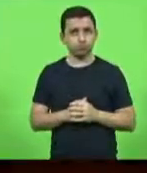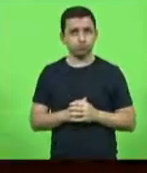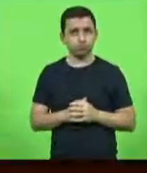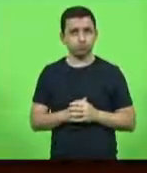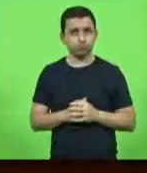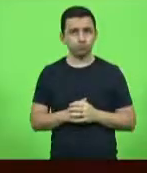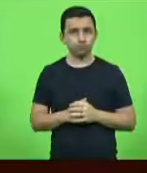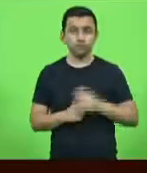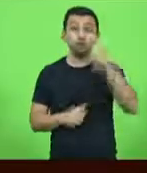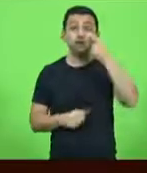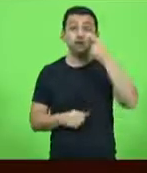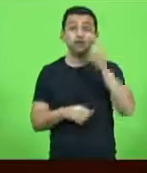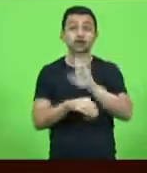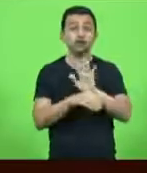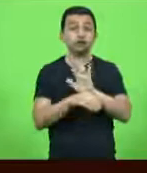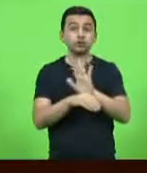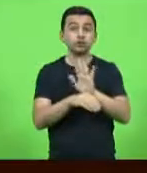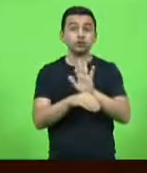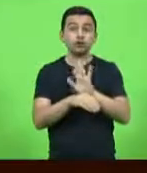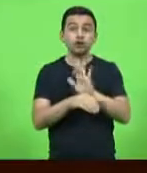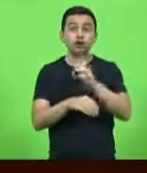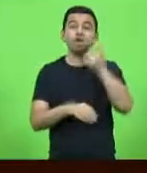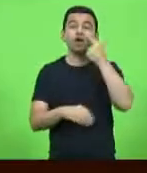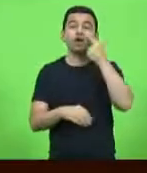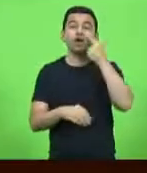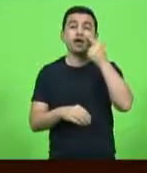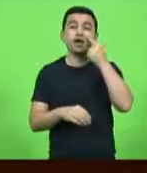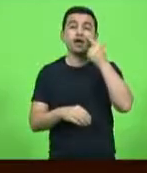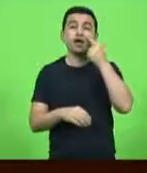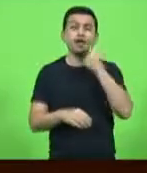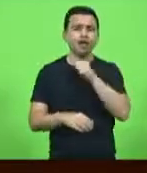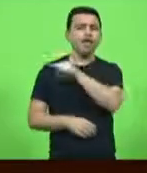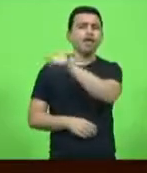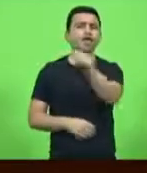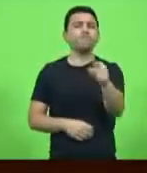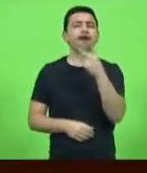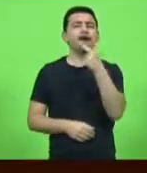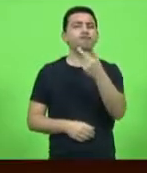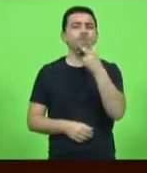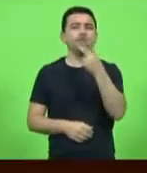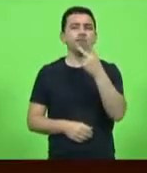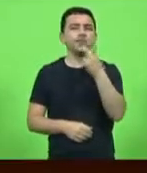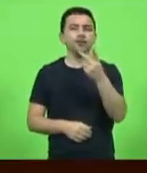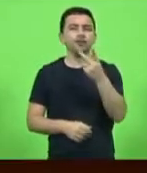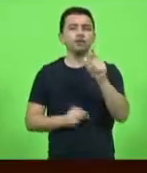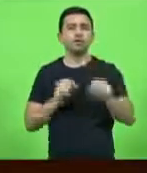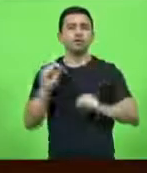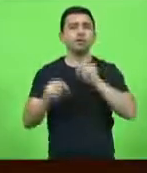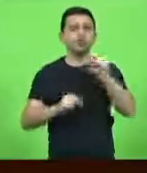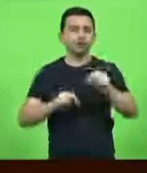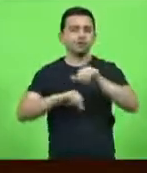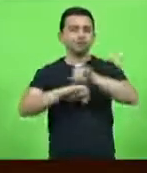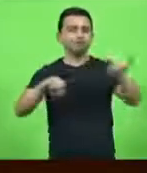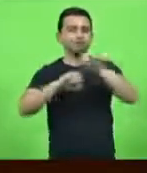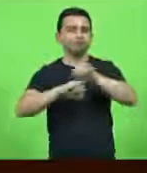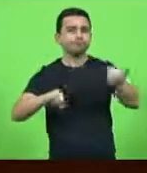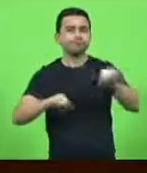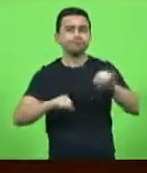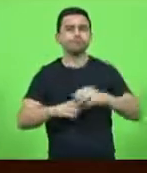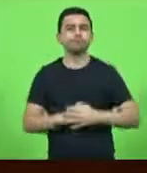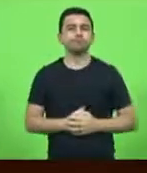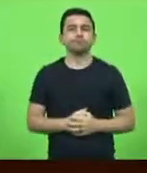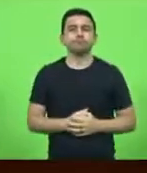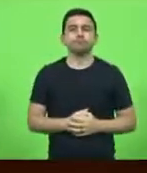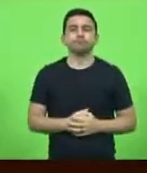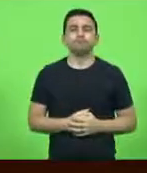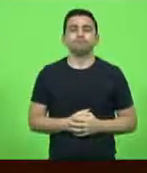a roda o vídeo olha se Catarinense o que ele falava na propaganda política roda do